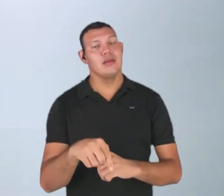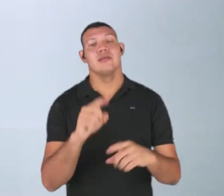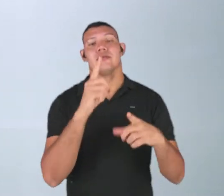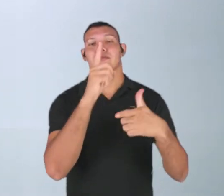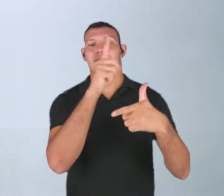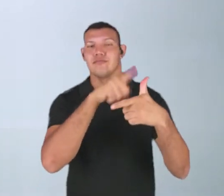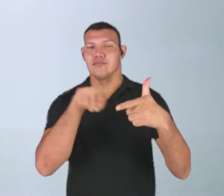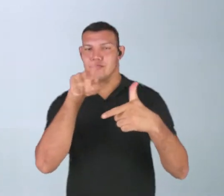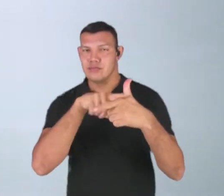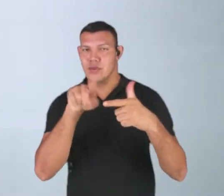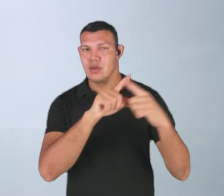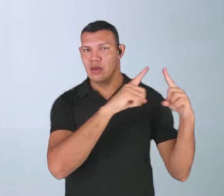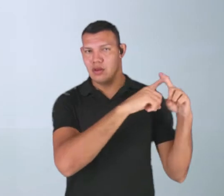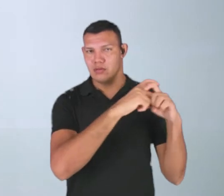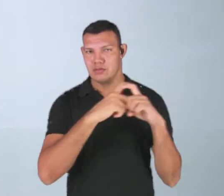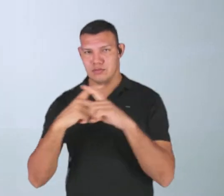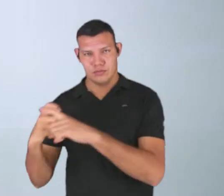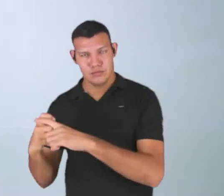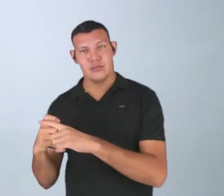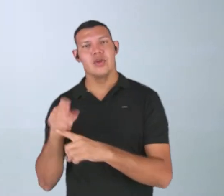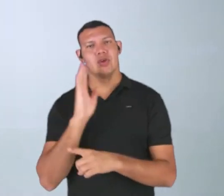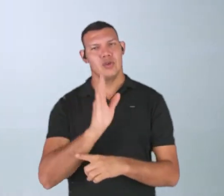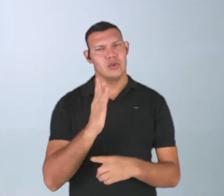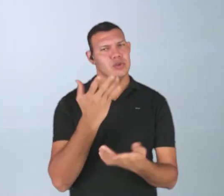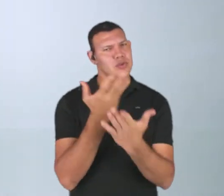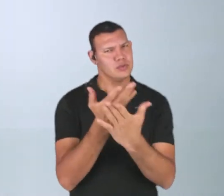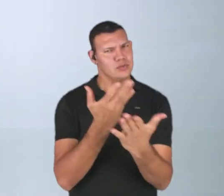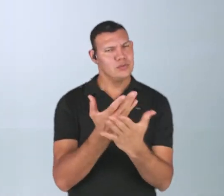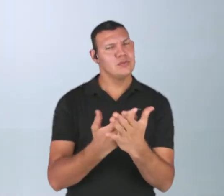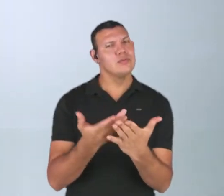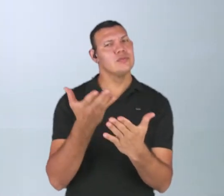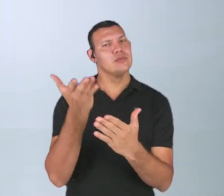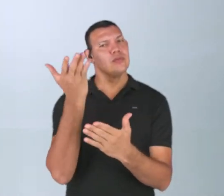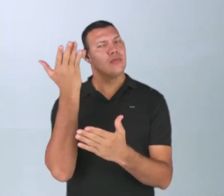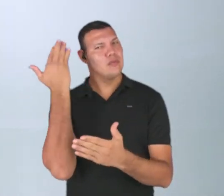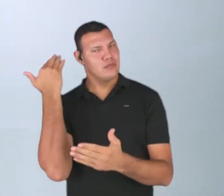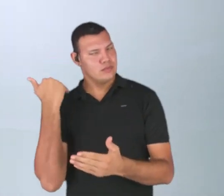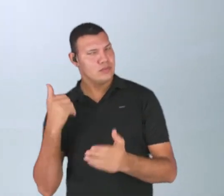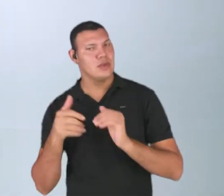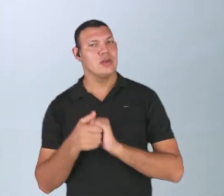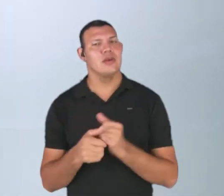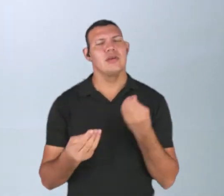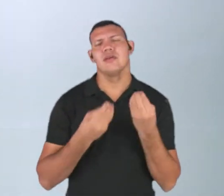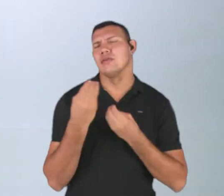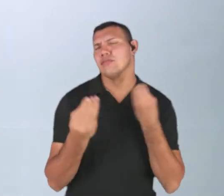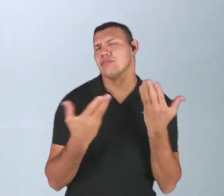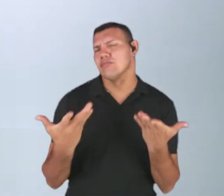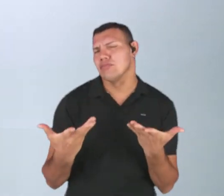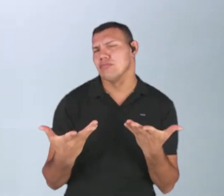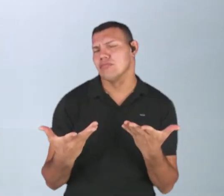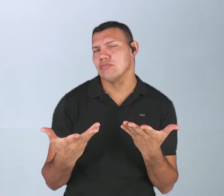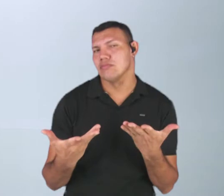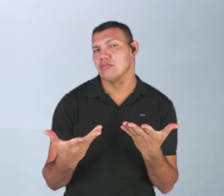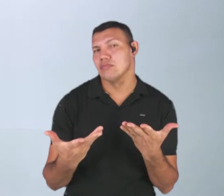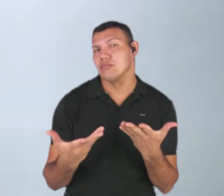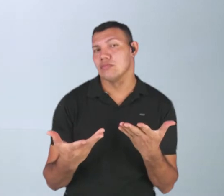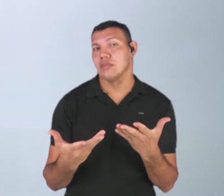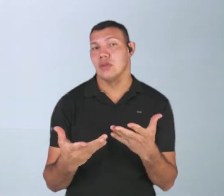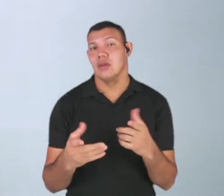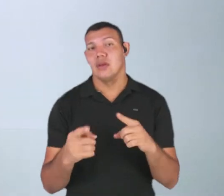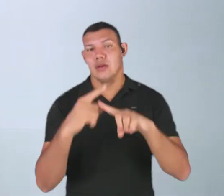polinômio assim como a gente já vem trabalhando em aulas anteriores A como se trabalhar as divisões e